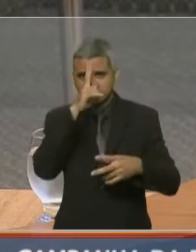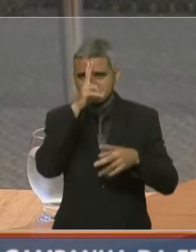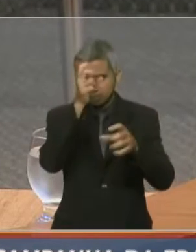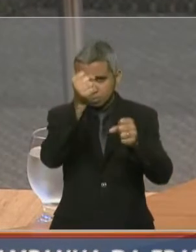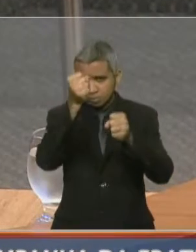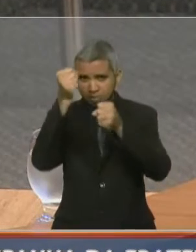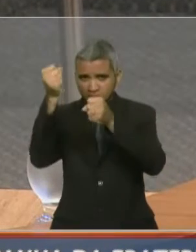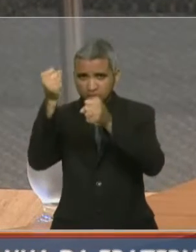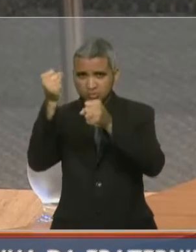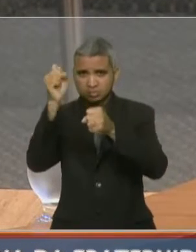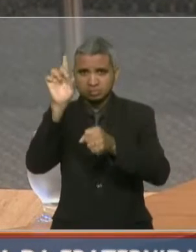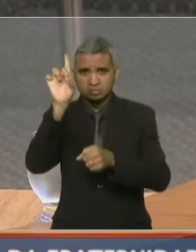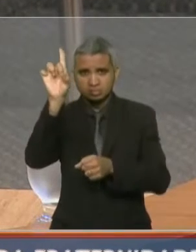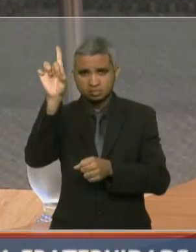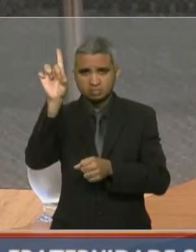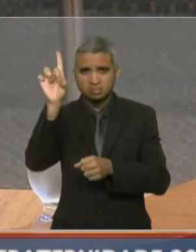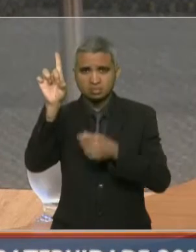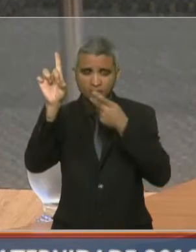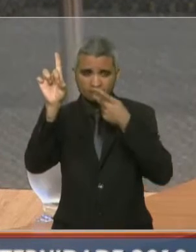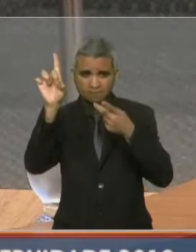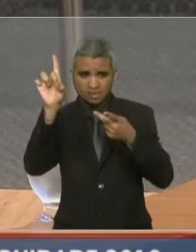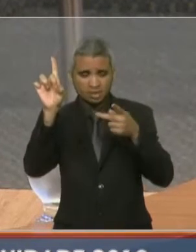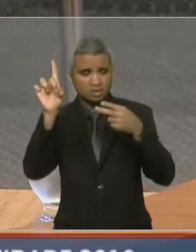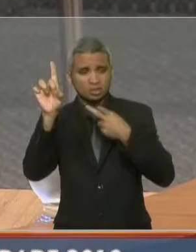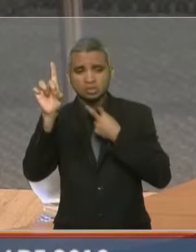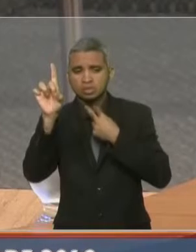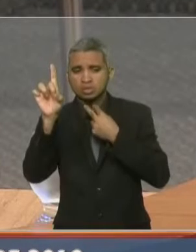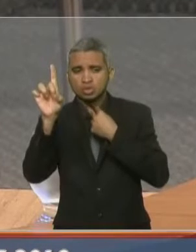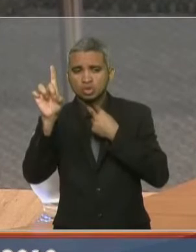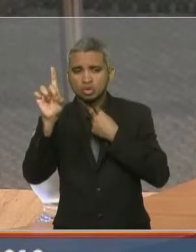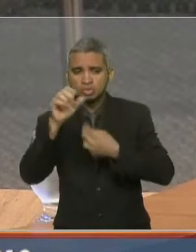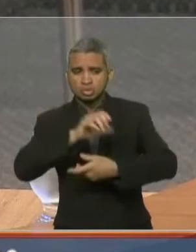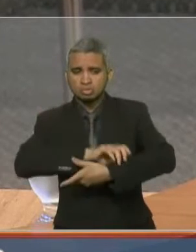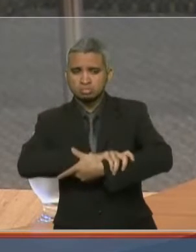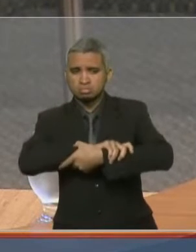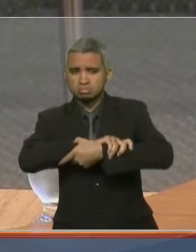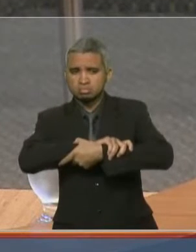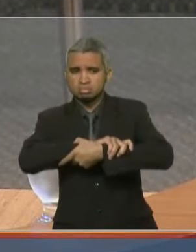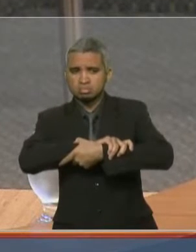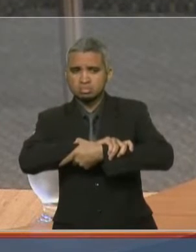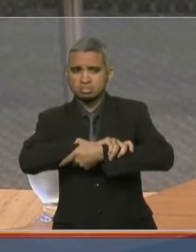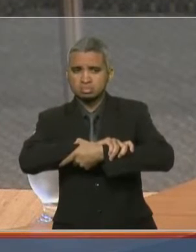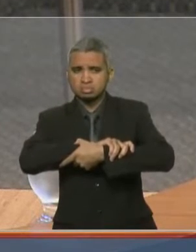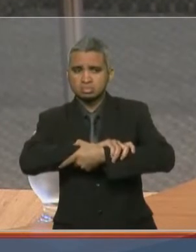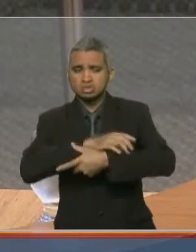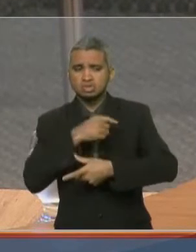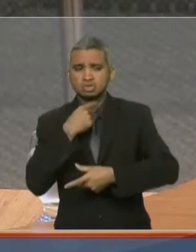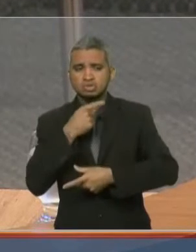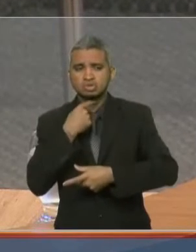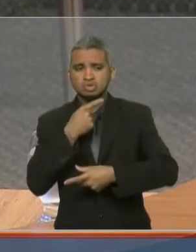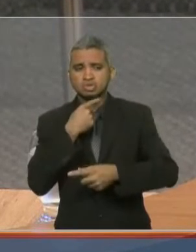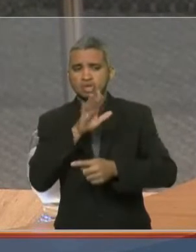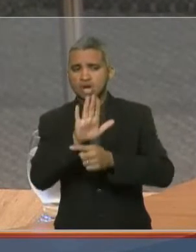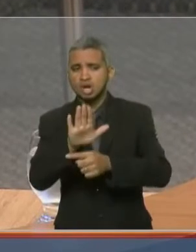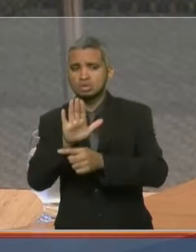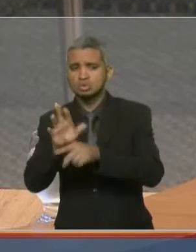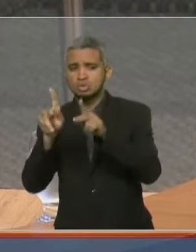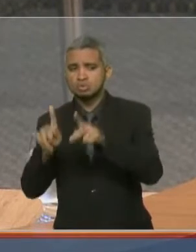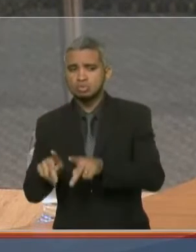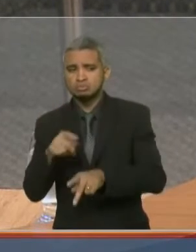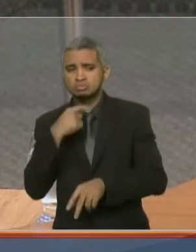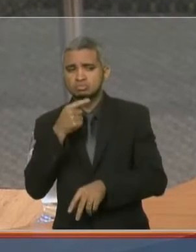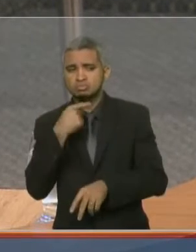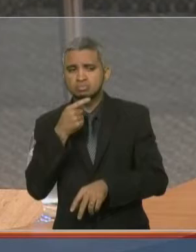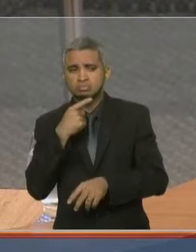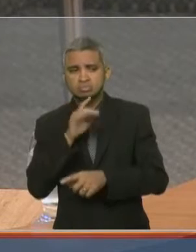assim alianças políticas que não consigam elaborar políticas públicas para o bem do nosso povo,